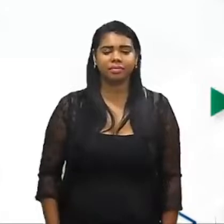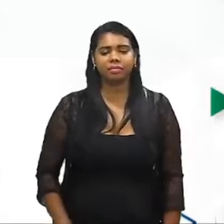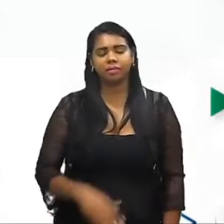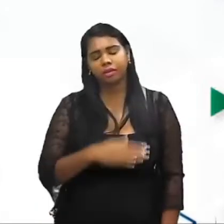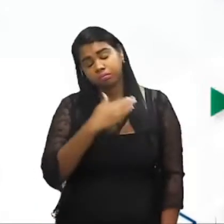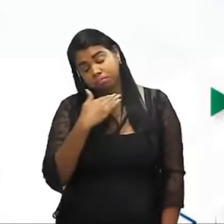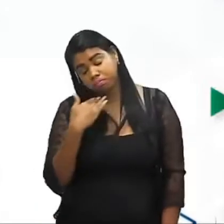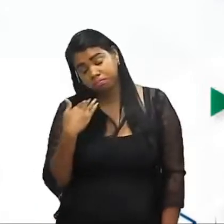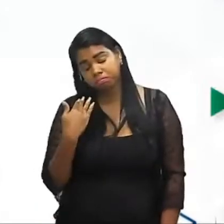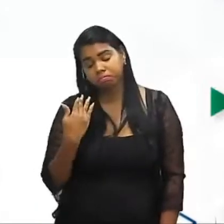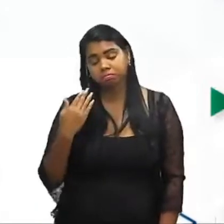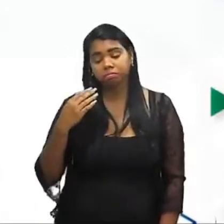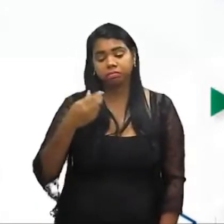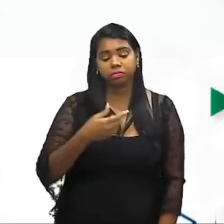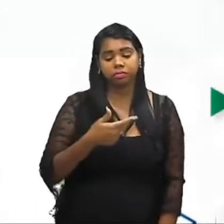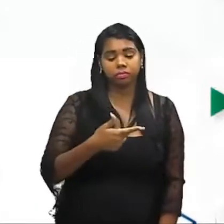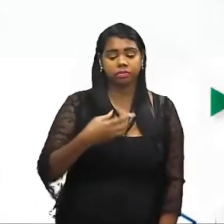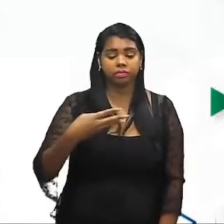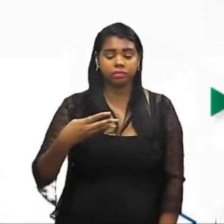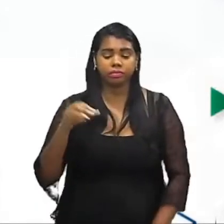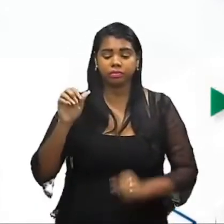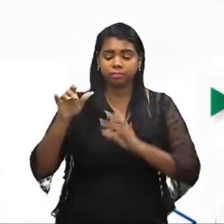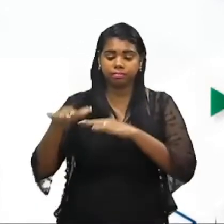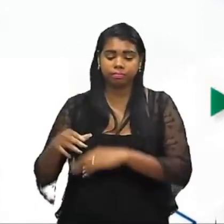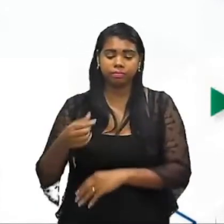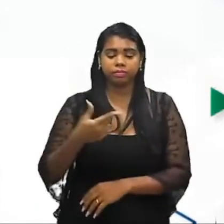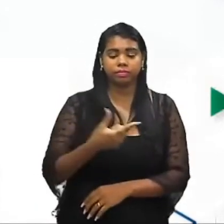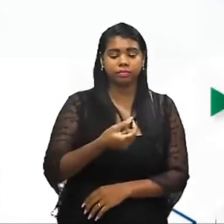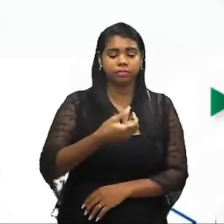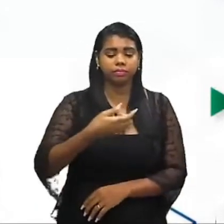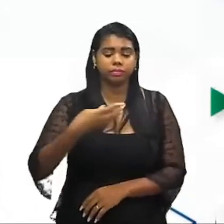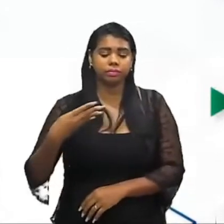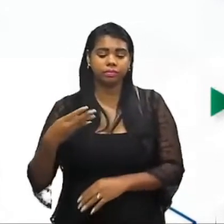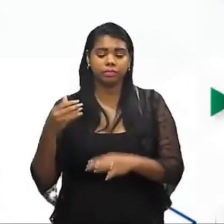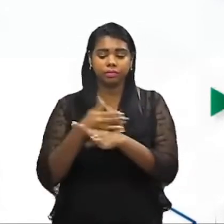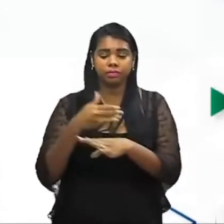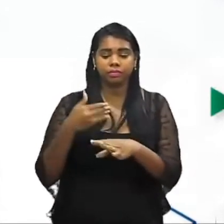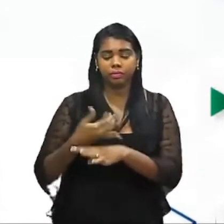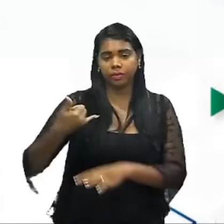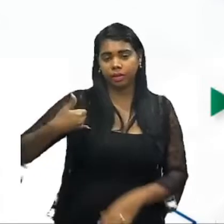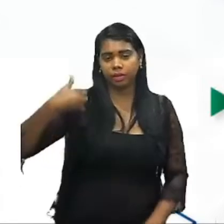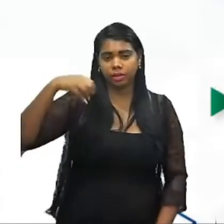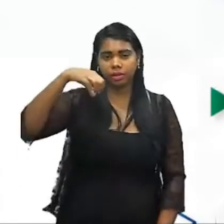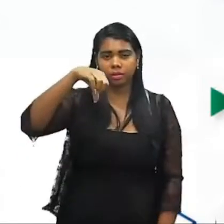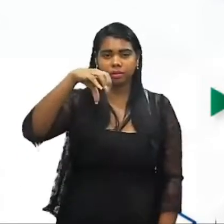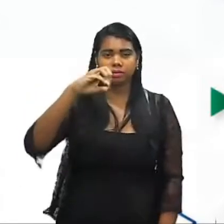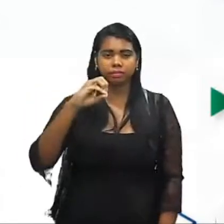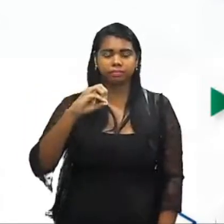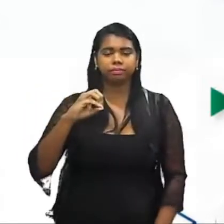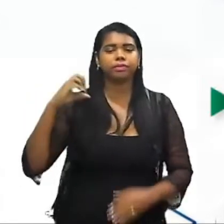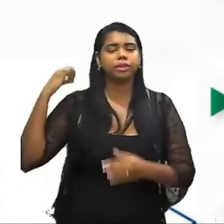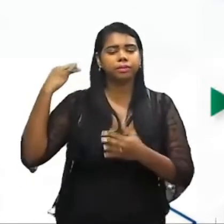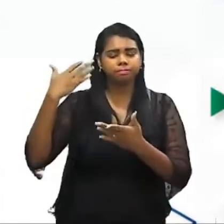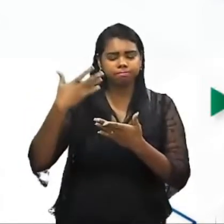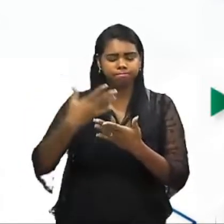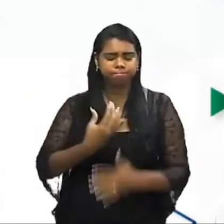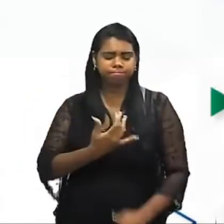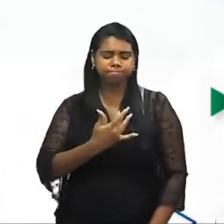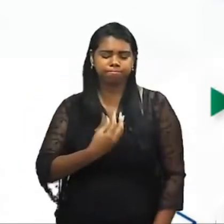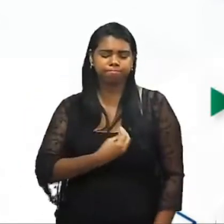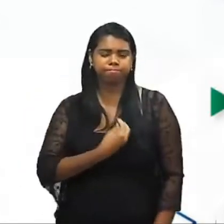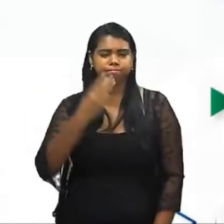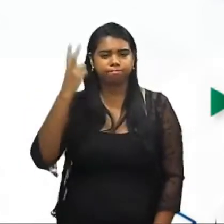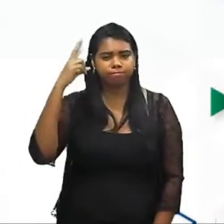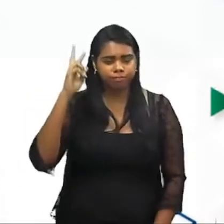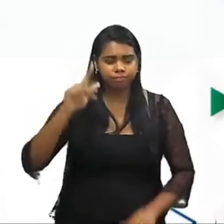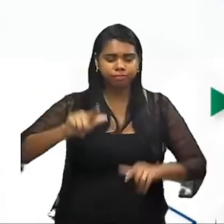faleceu em 23 de setembro de 2014, em Recife, aos 90 anos. Então, veja que ele teve uma longa vida de